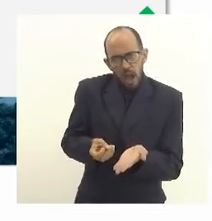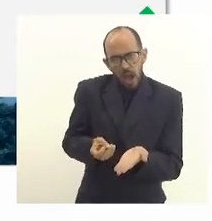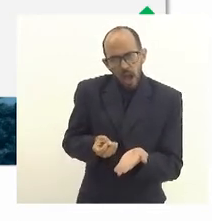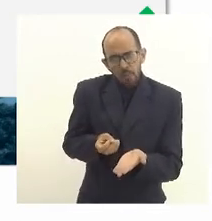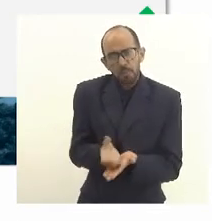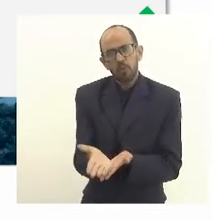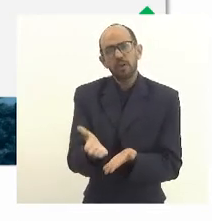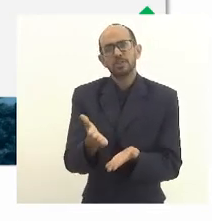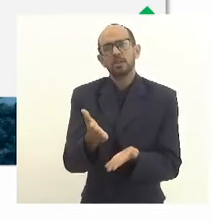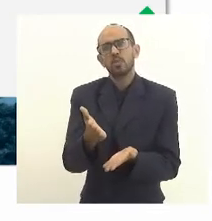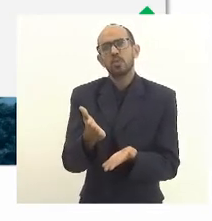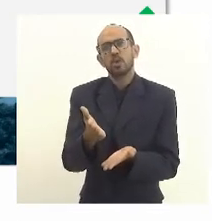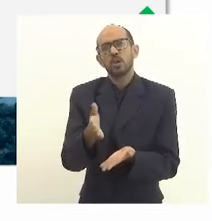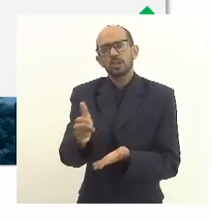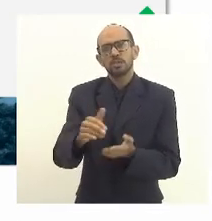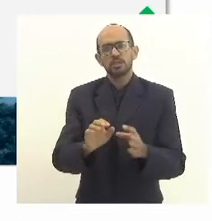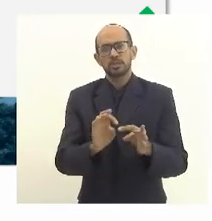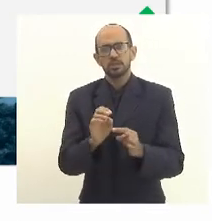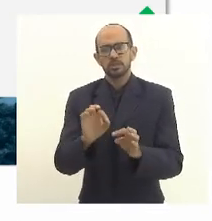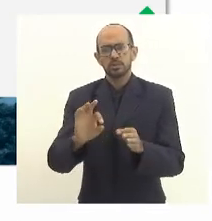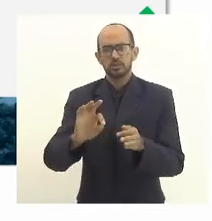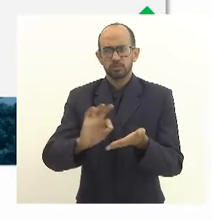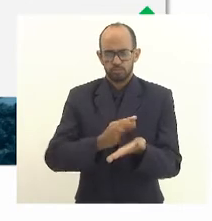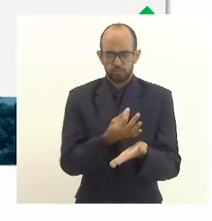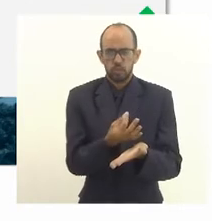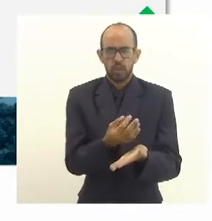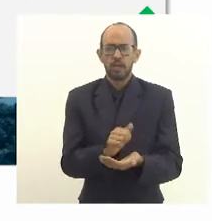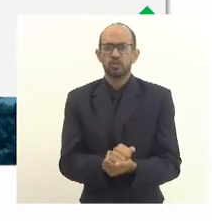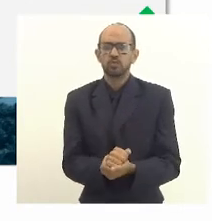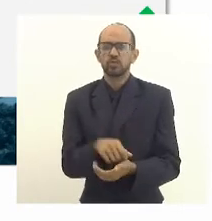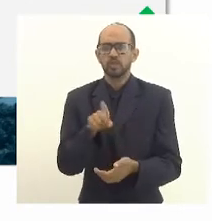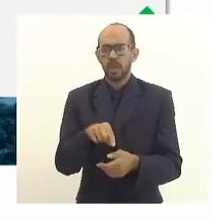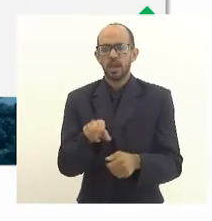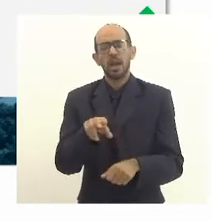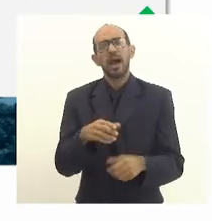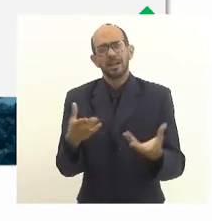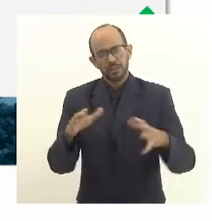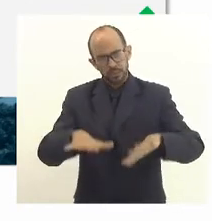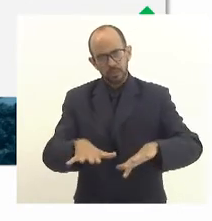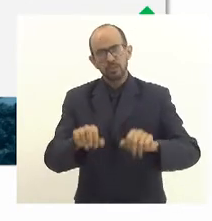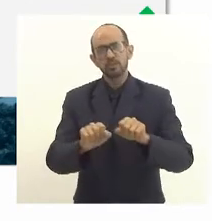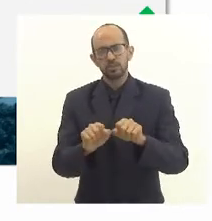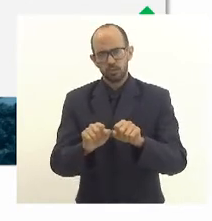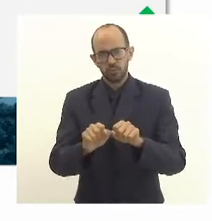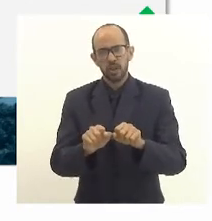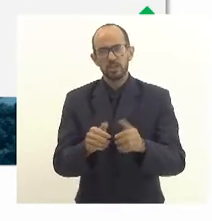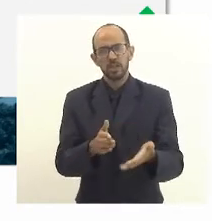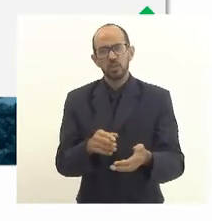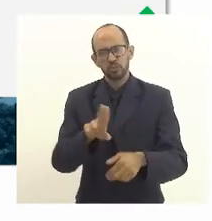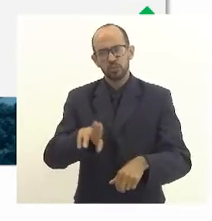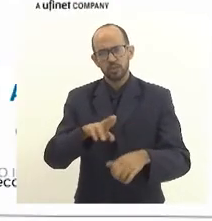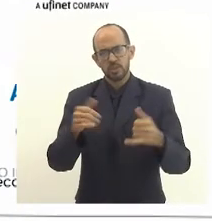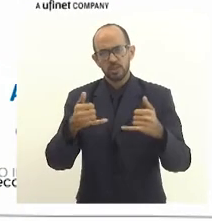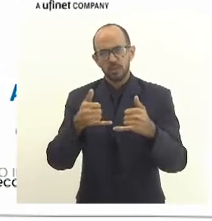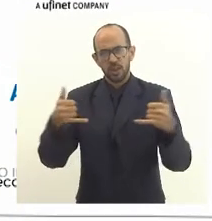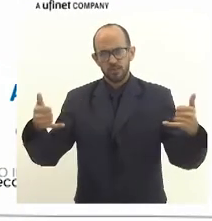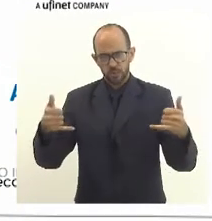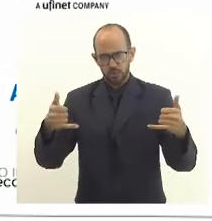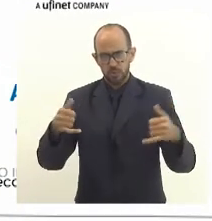que é hoje o que a gente utiliza basicamente para implantação das fibras nos nossos postes, né? Podemos passar?